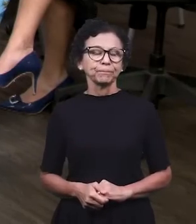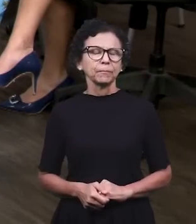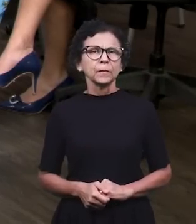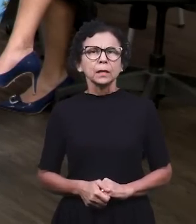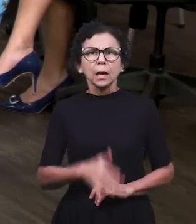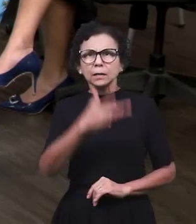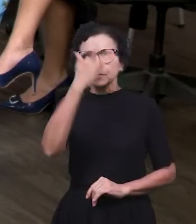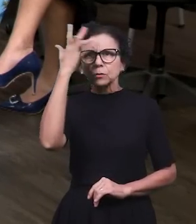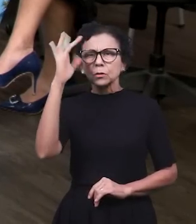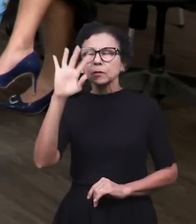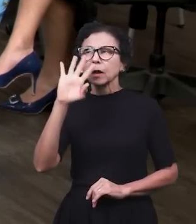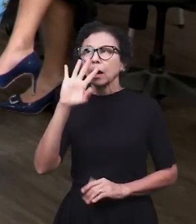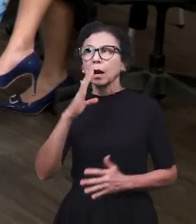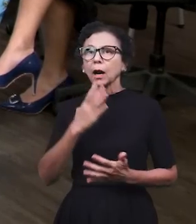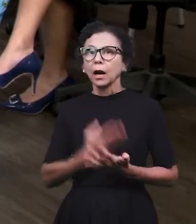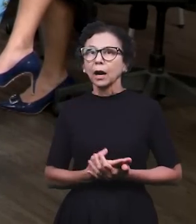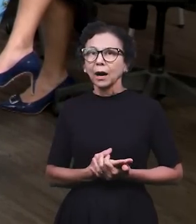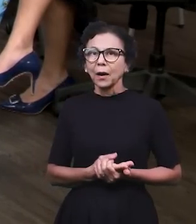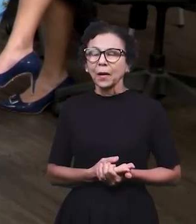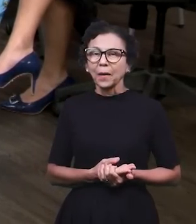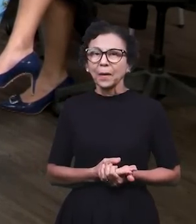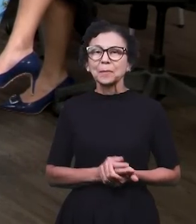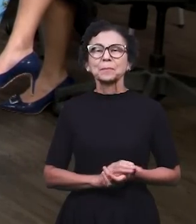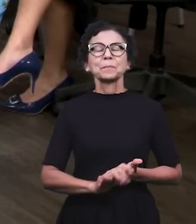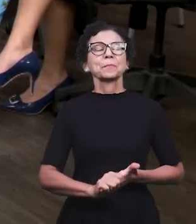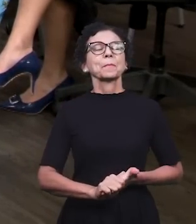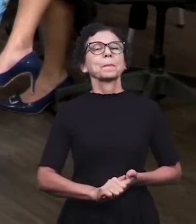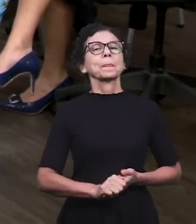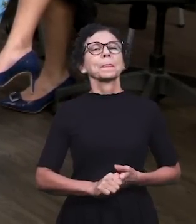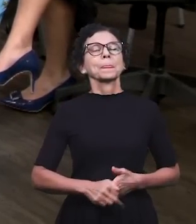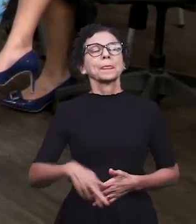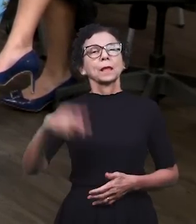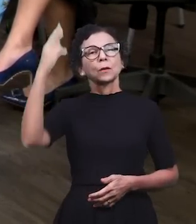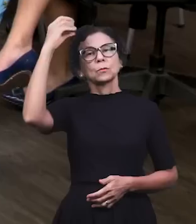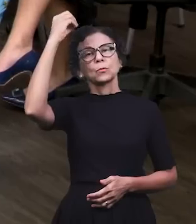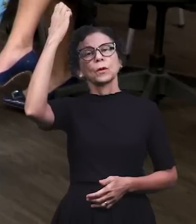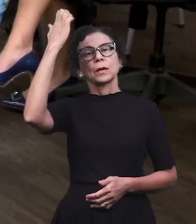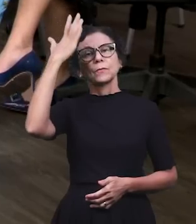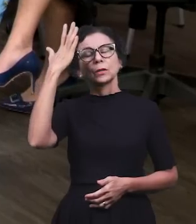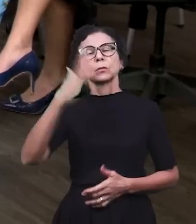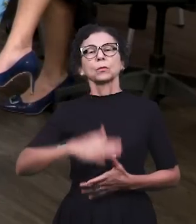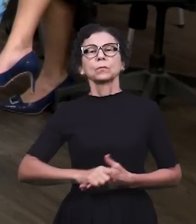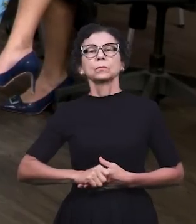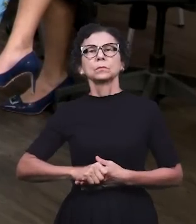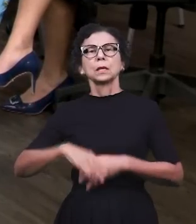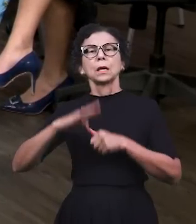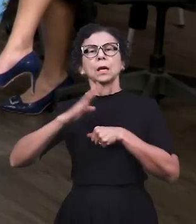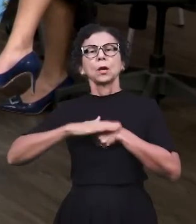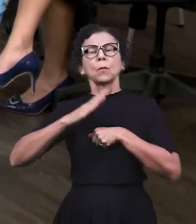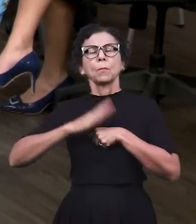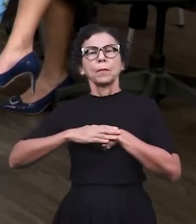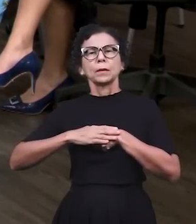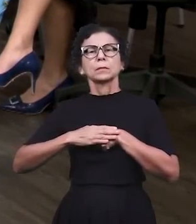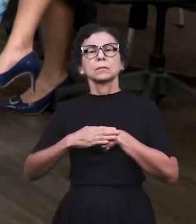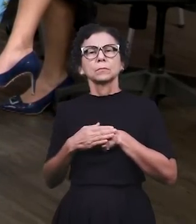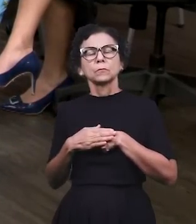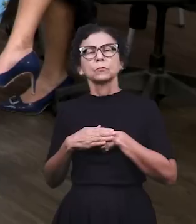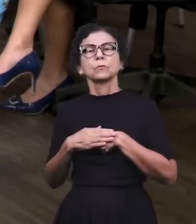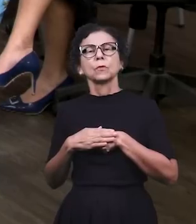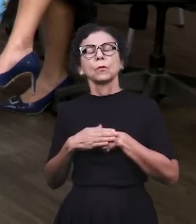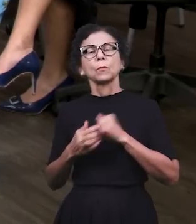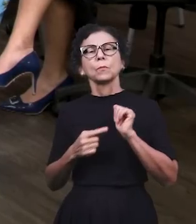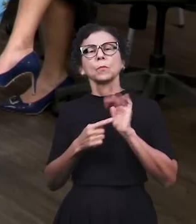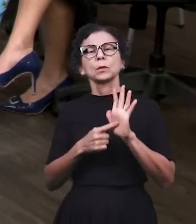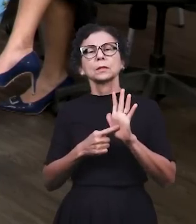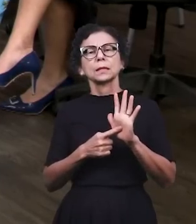vou dar nessa obra a primeira grande experiência. A pessoa falou, palavra